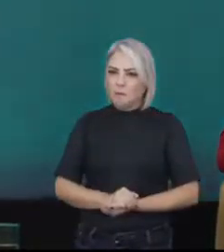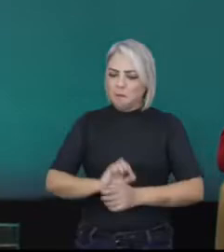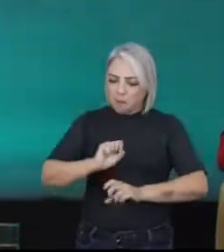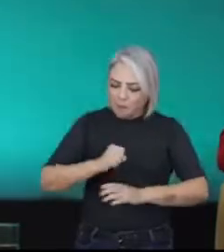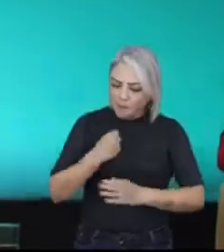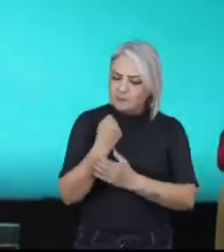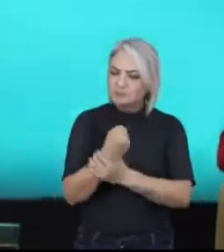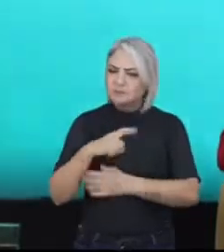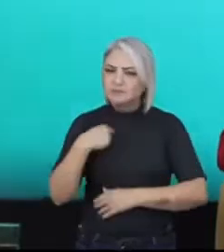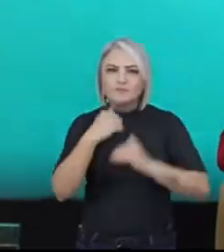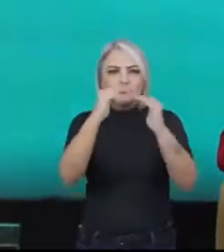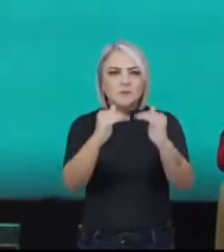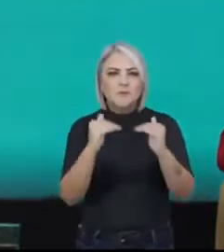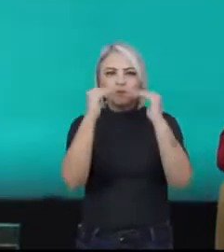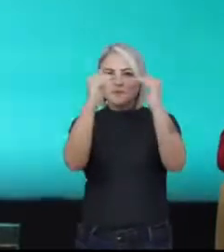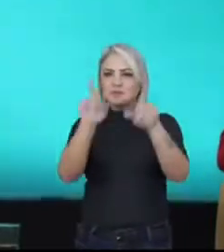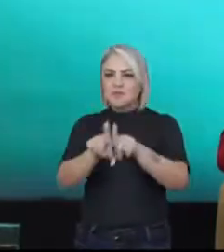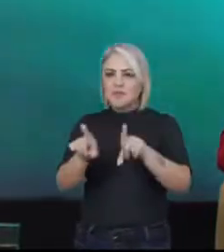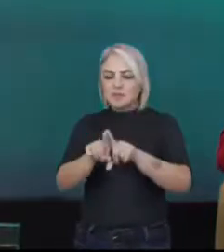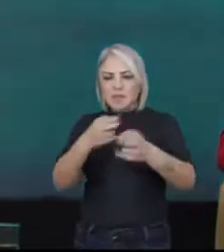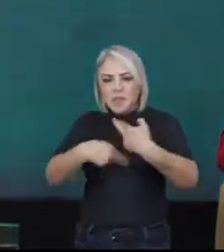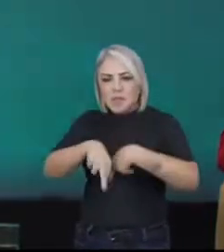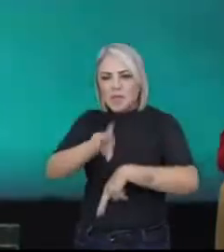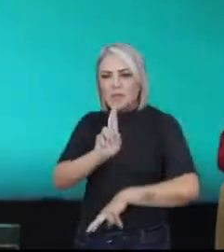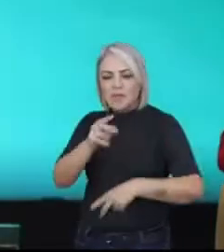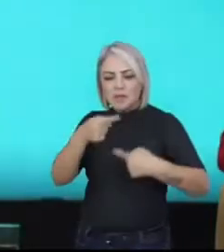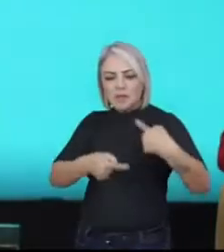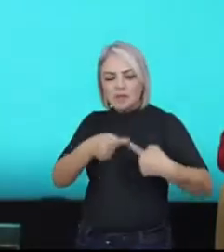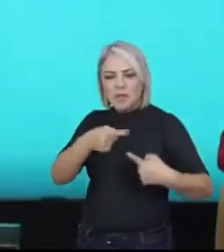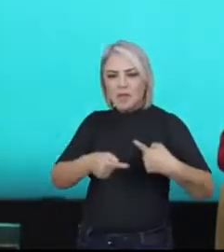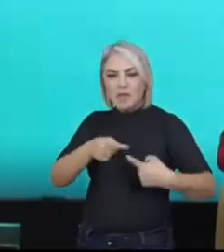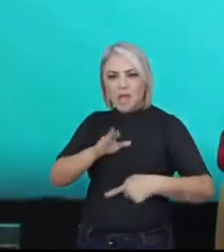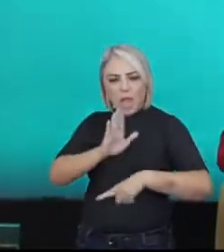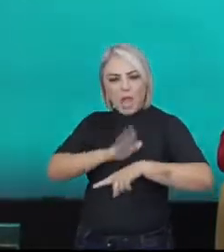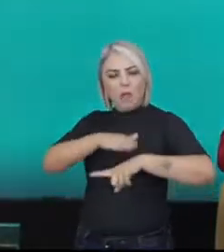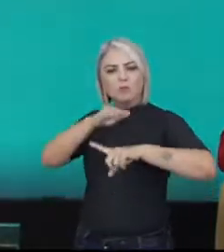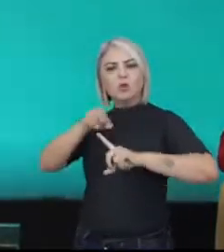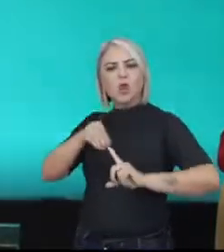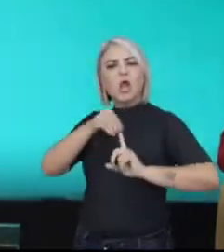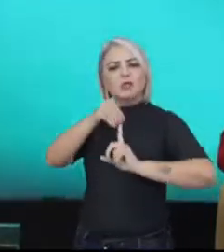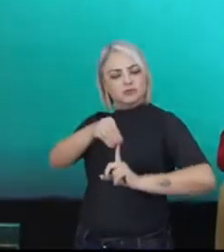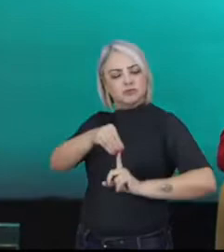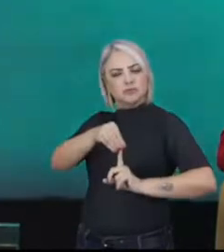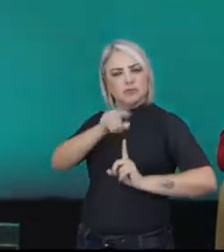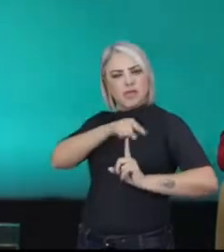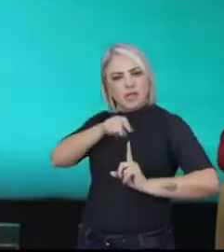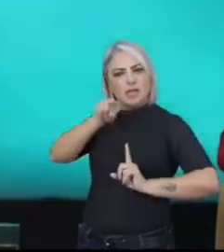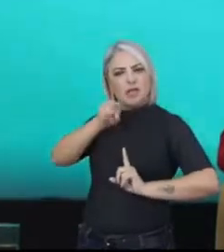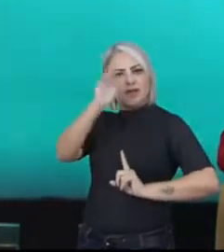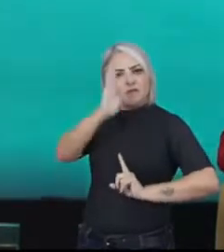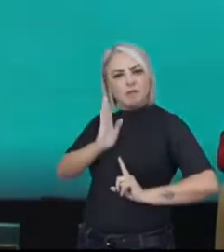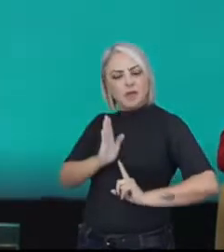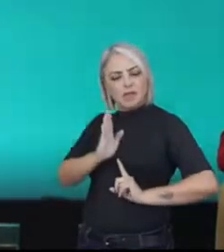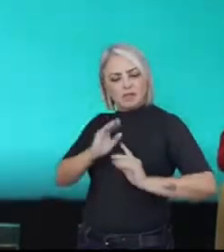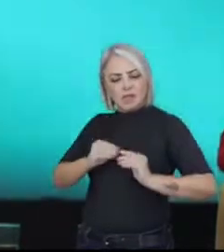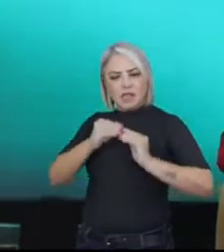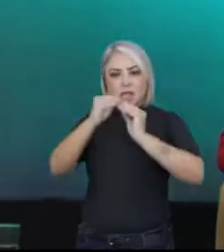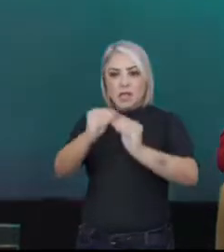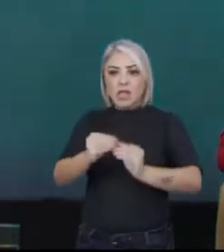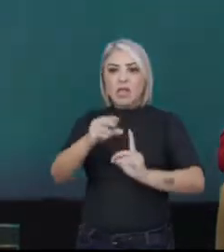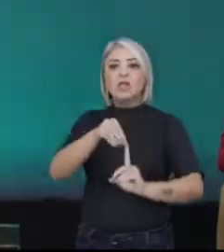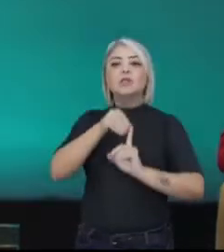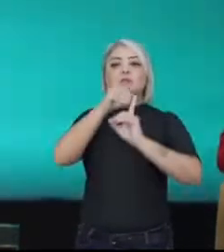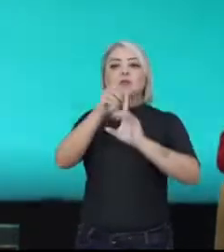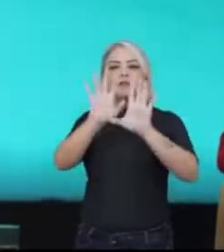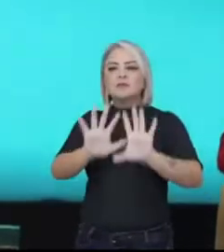é também recuperar a política altiva e ativa que elevou o Brasil à condição de protagonista no cenário